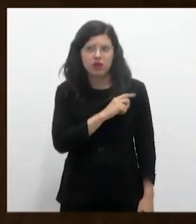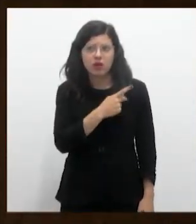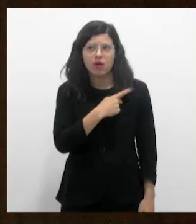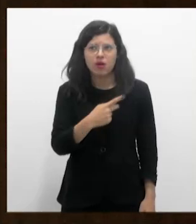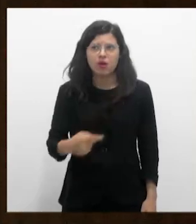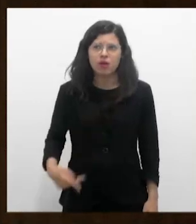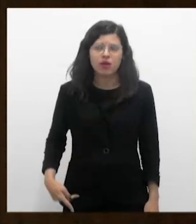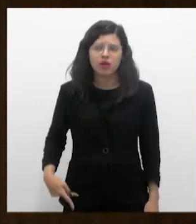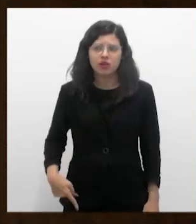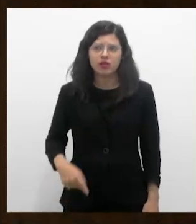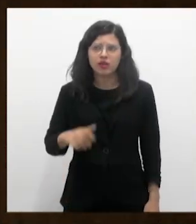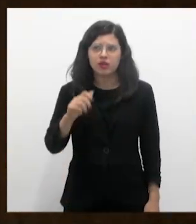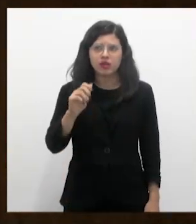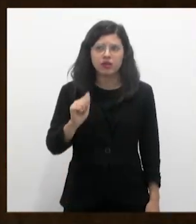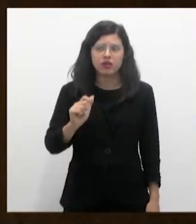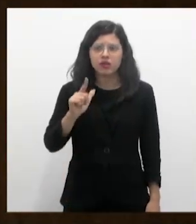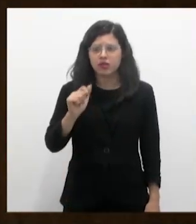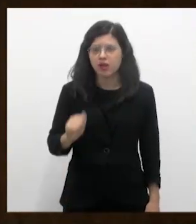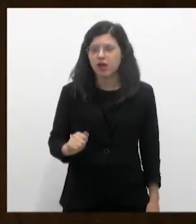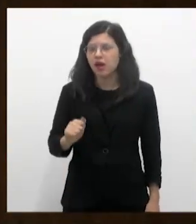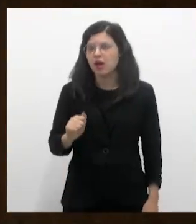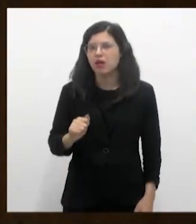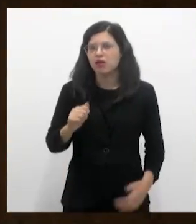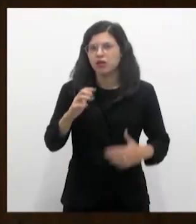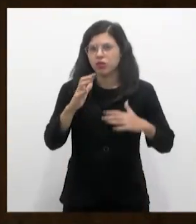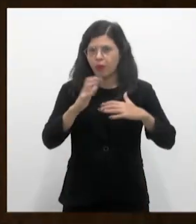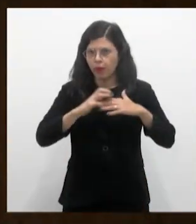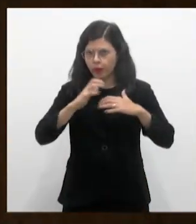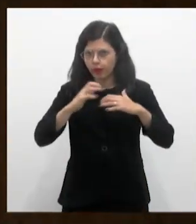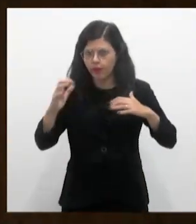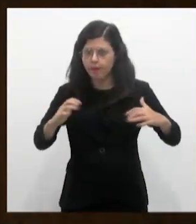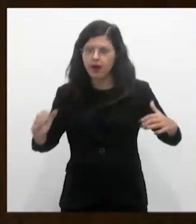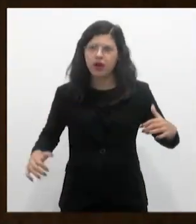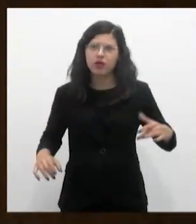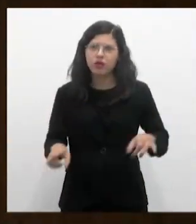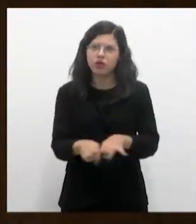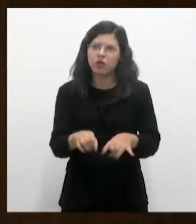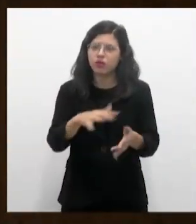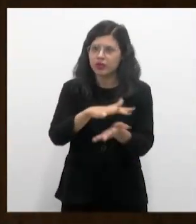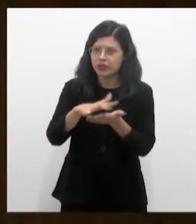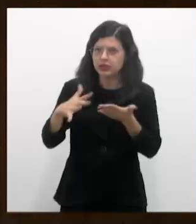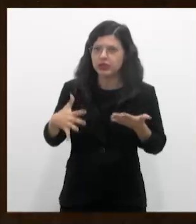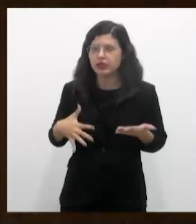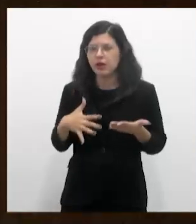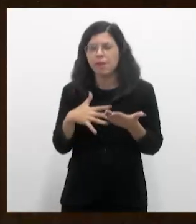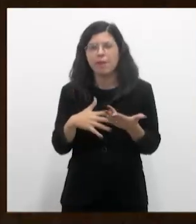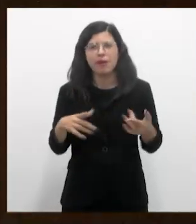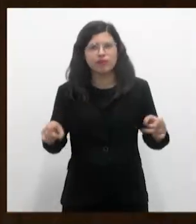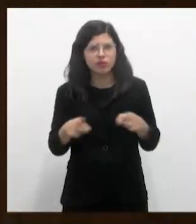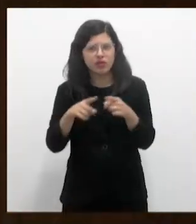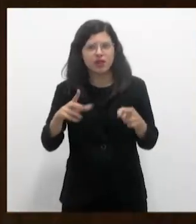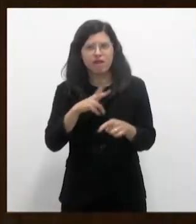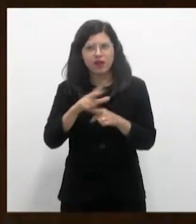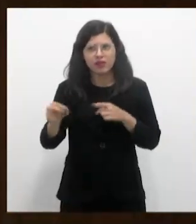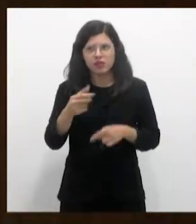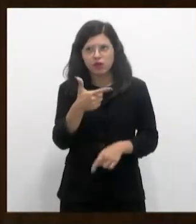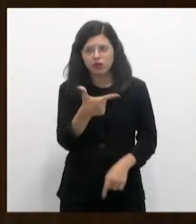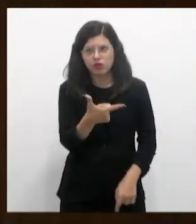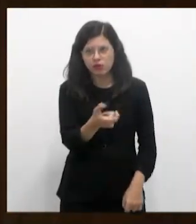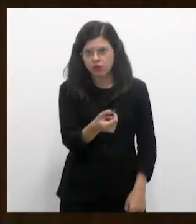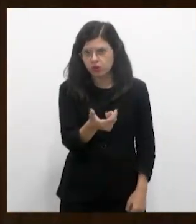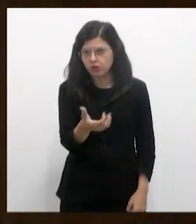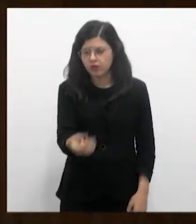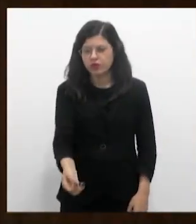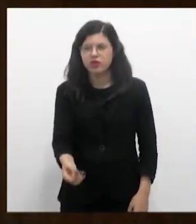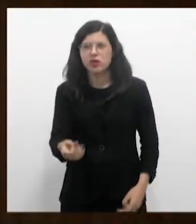da ala dos compositores do Porto da Pedra, inclusive o samba campeão de 2026 ele é um dos autores desse